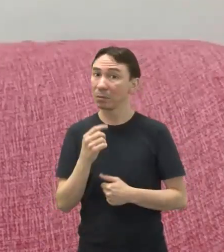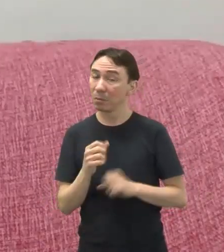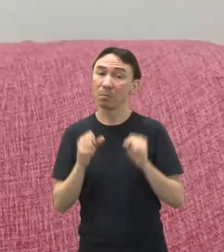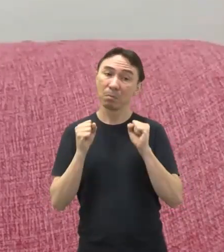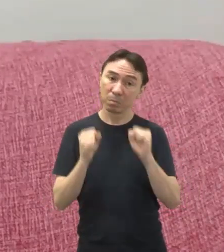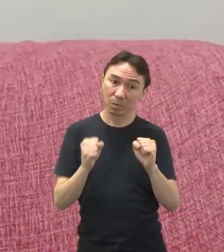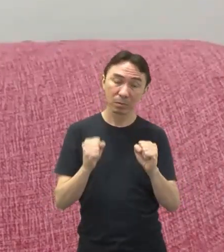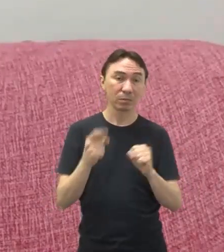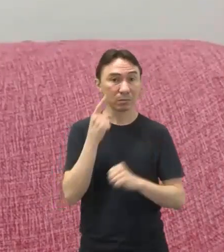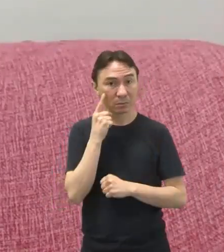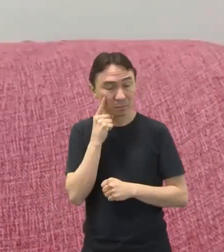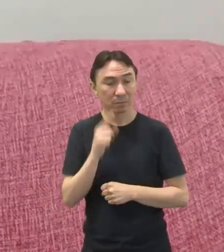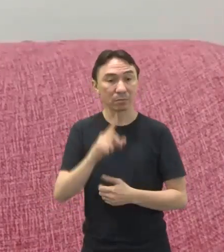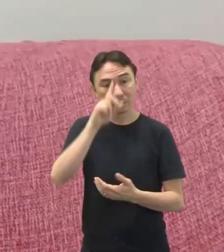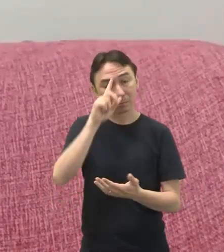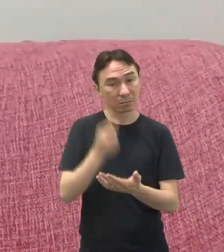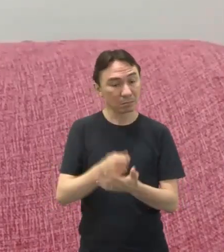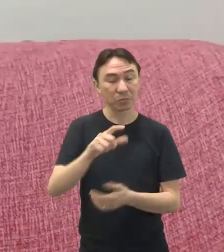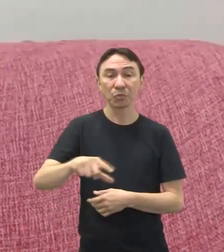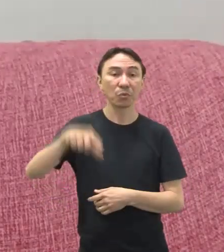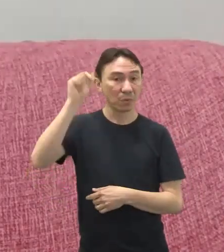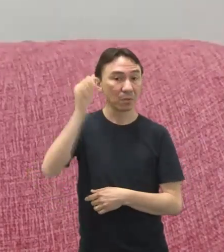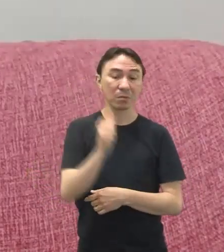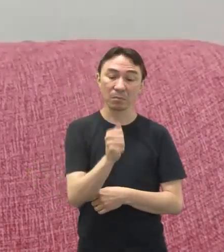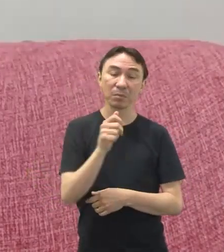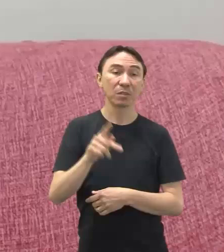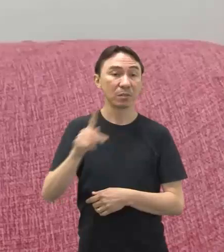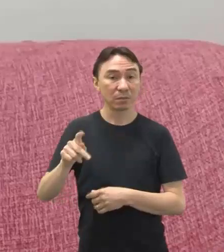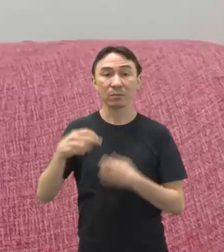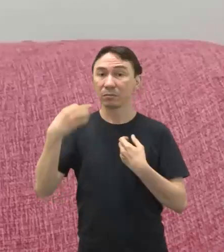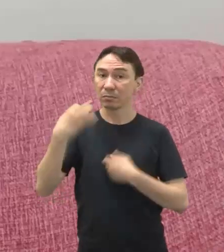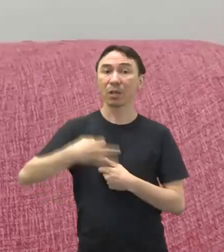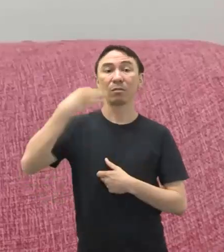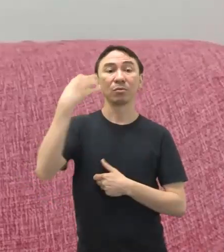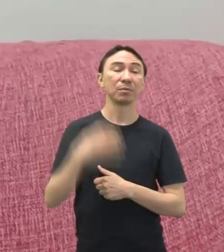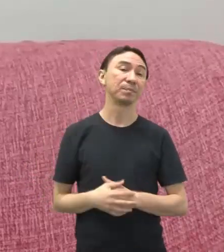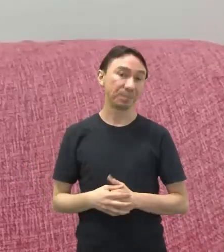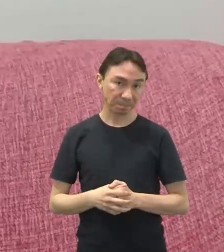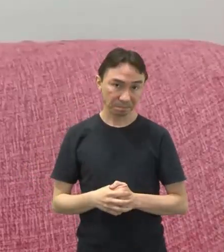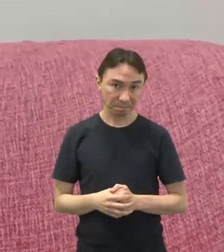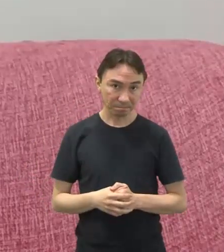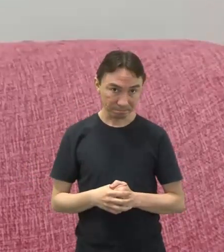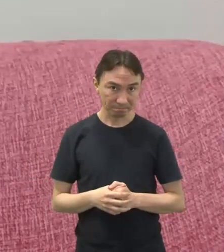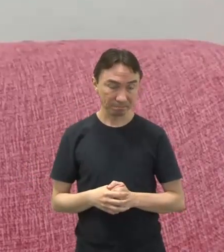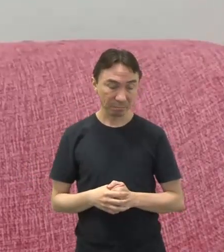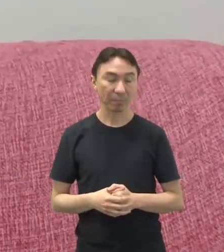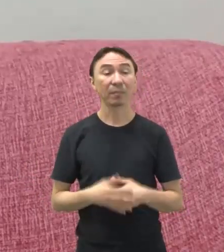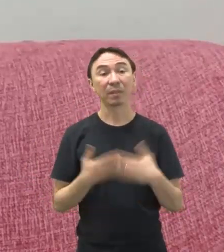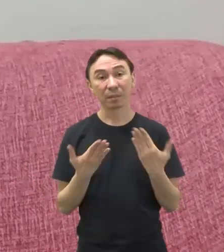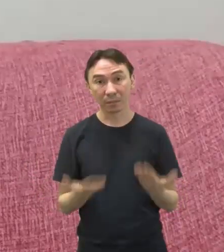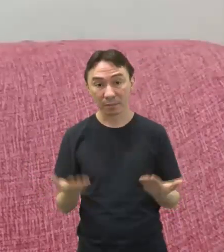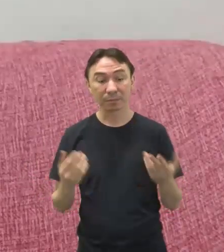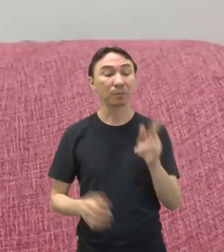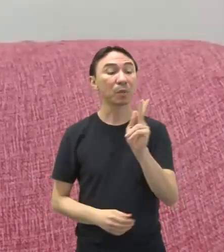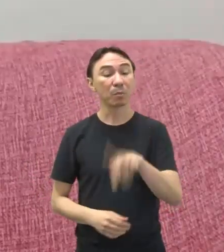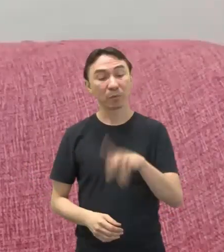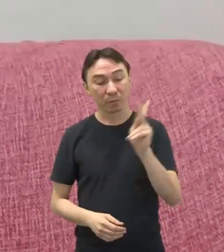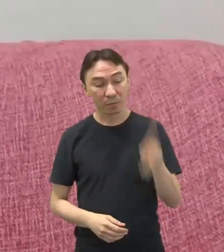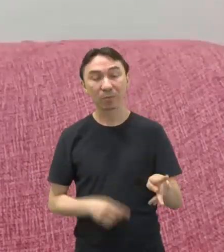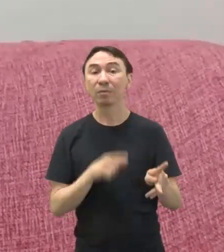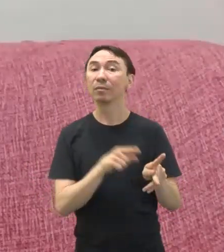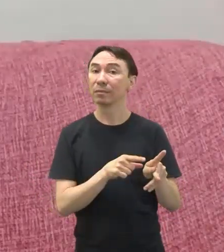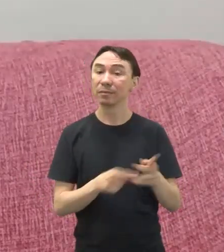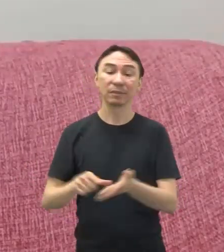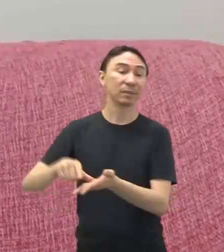ambiente a ser trabalhado naquele momento isso significa que o professor vai ter que fazer um bom